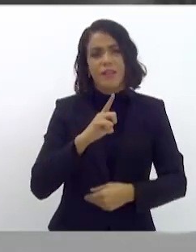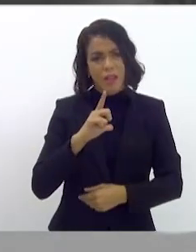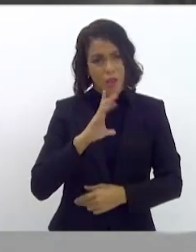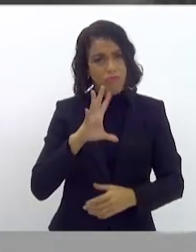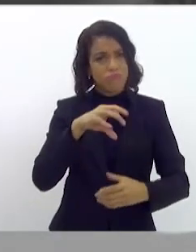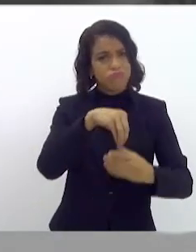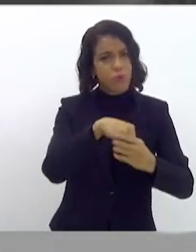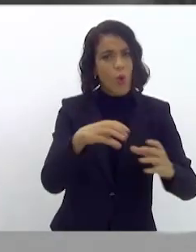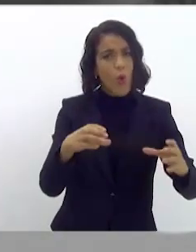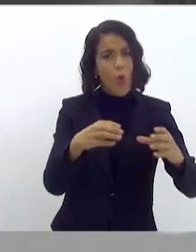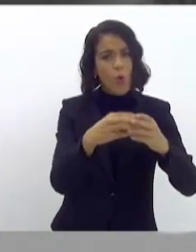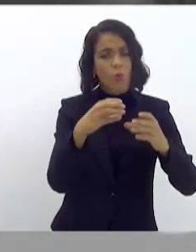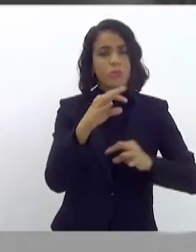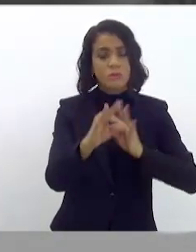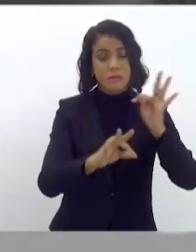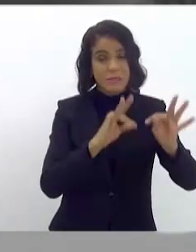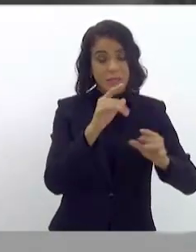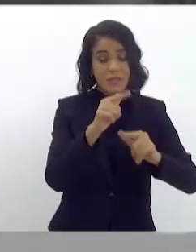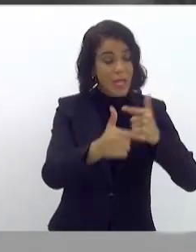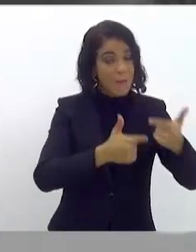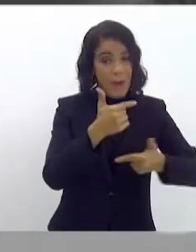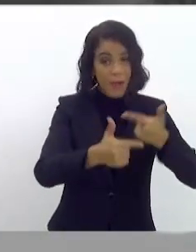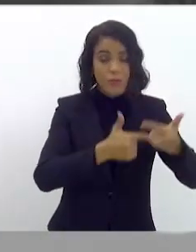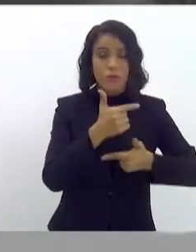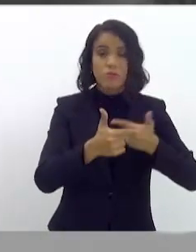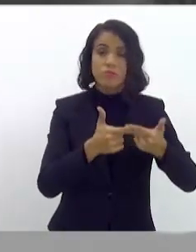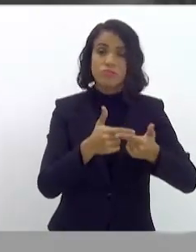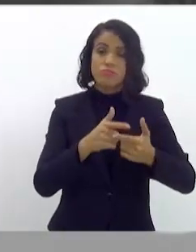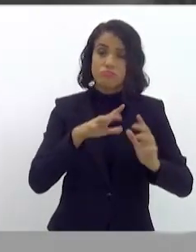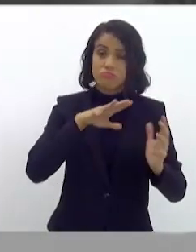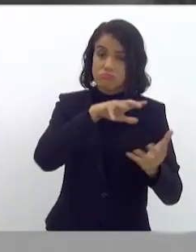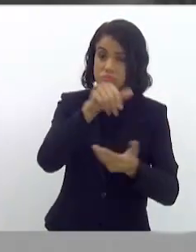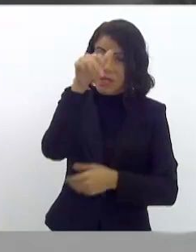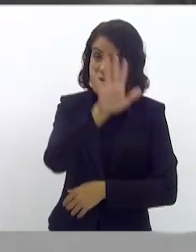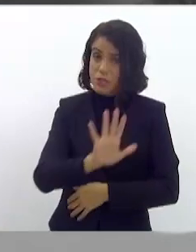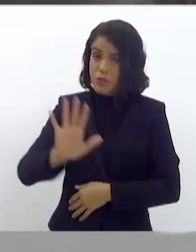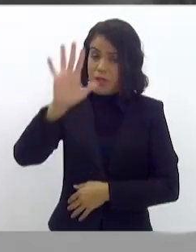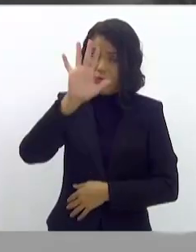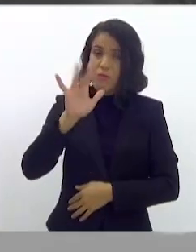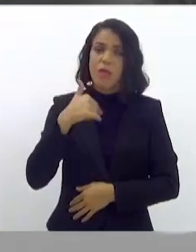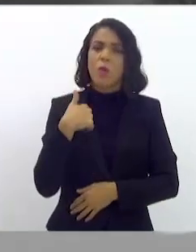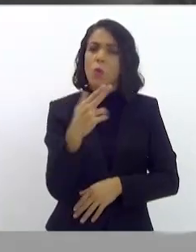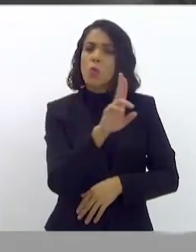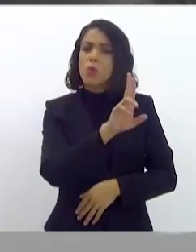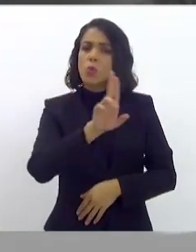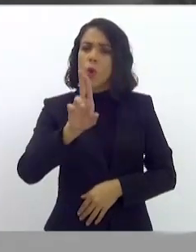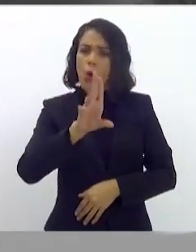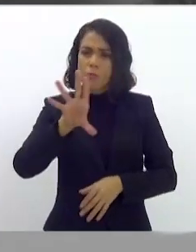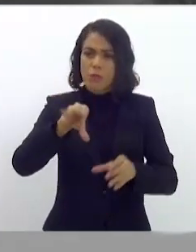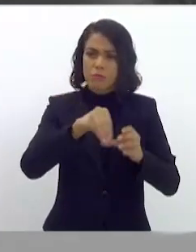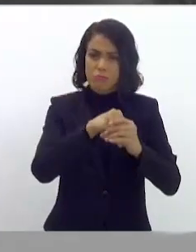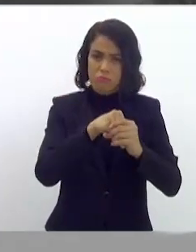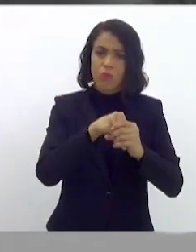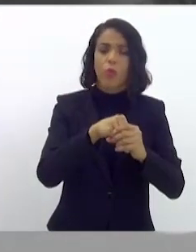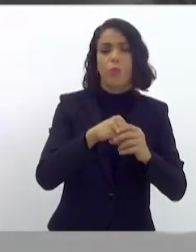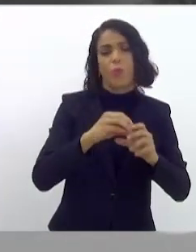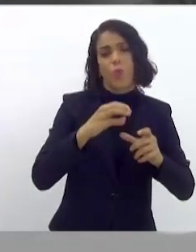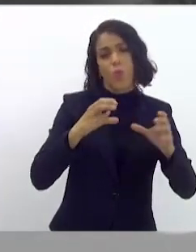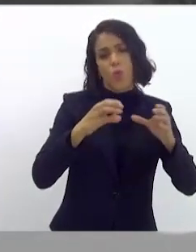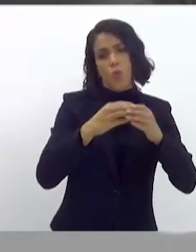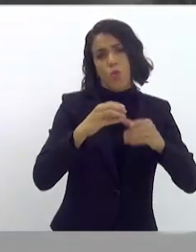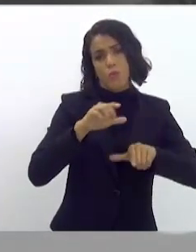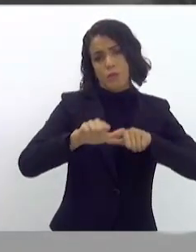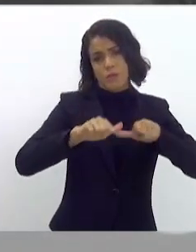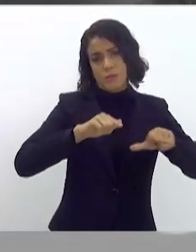trabalho nacional com tema, e eu gostaria de propor um nome que compõe esse GT, que hoje é